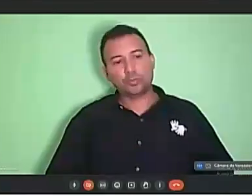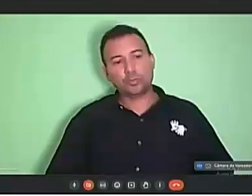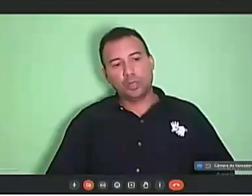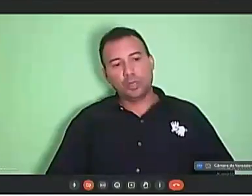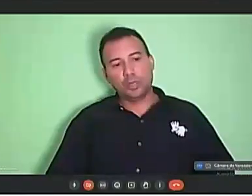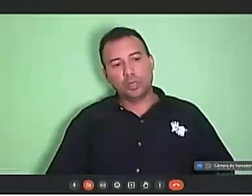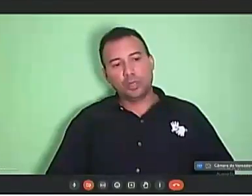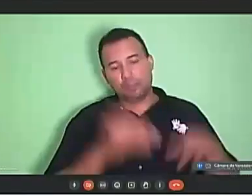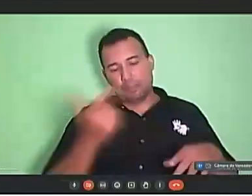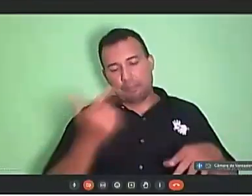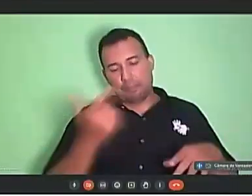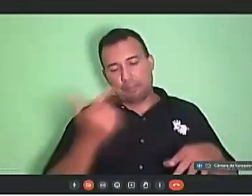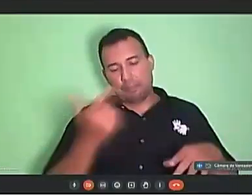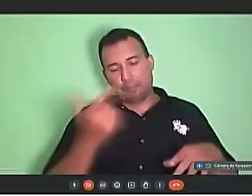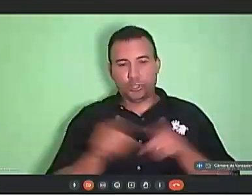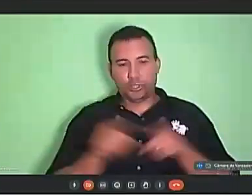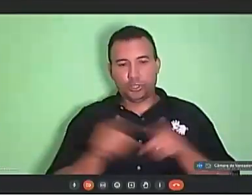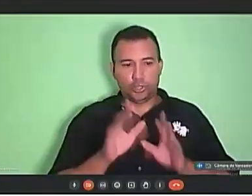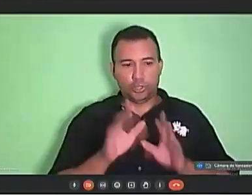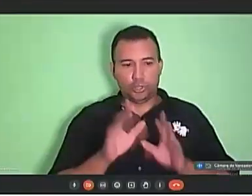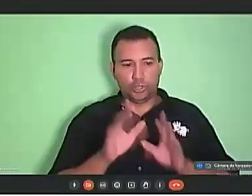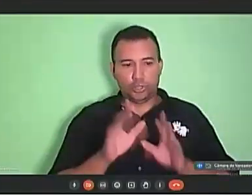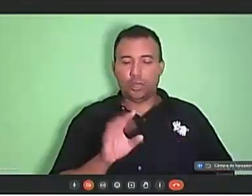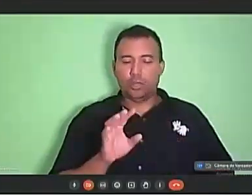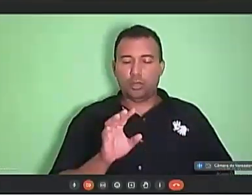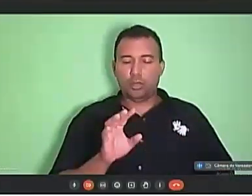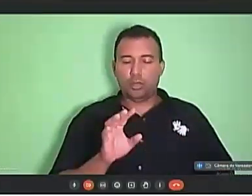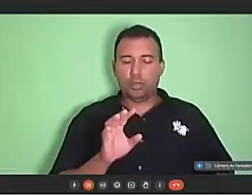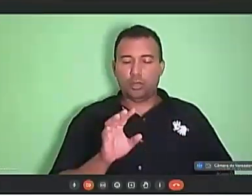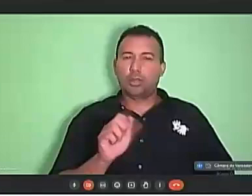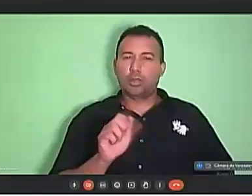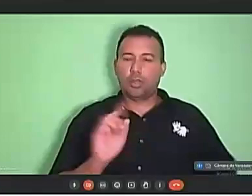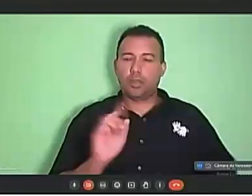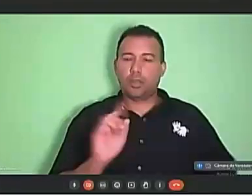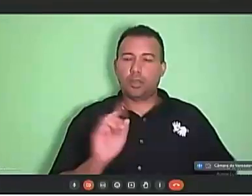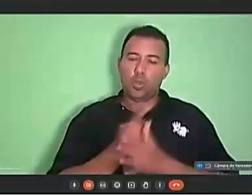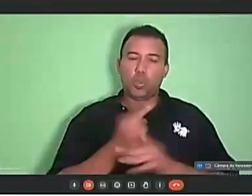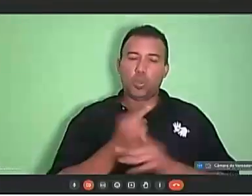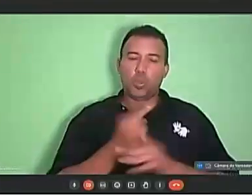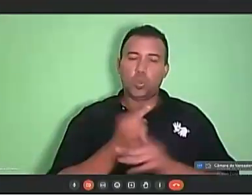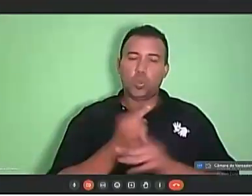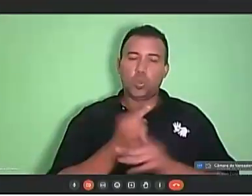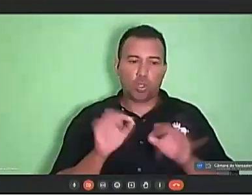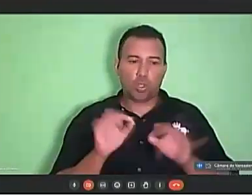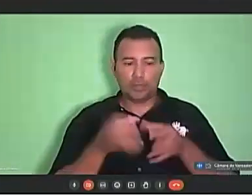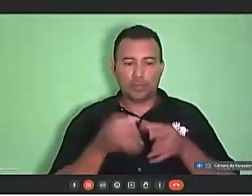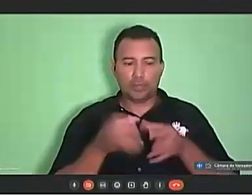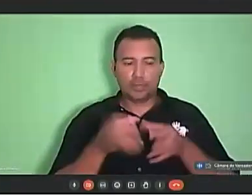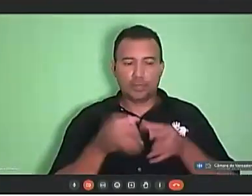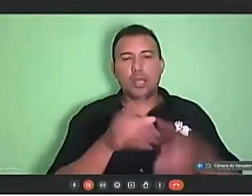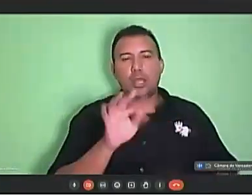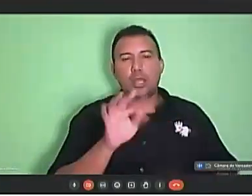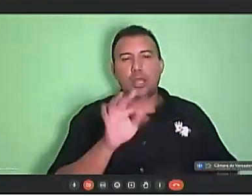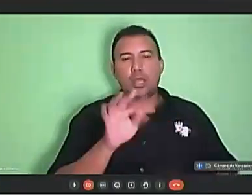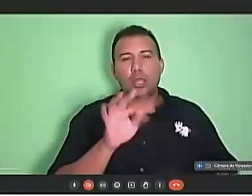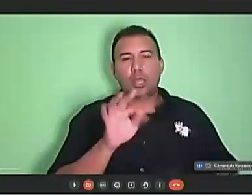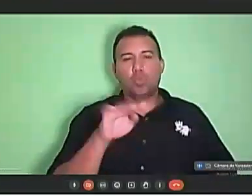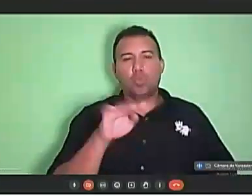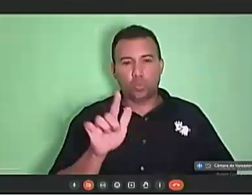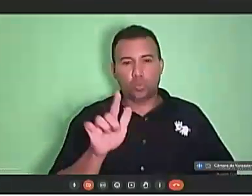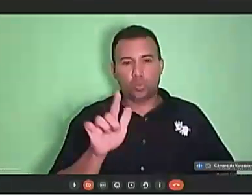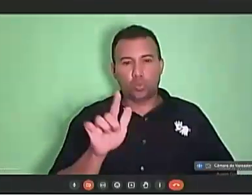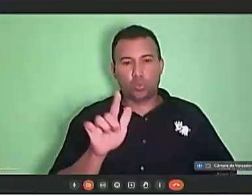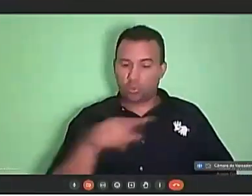Dago nos perguntou aí no último ano, foi a construção de túneis na corredeira de Porto Vitória. Nós fizemos, então, uma